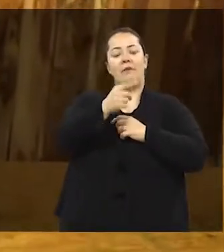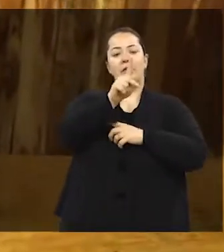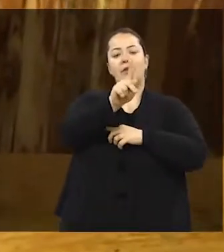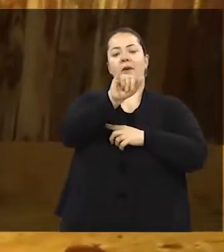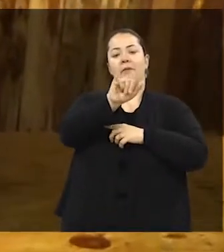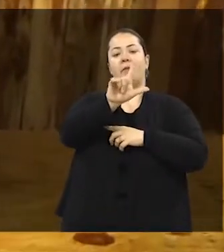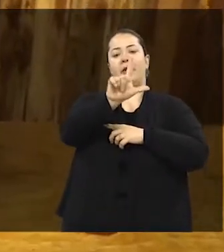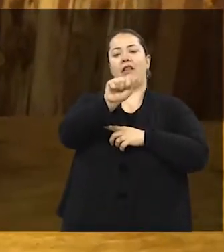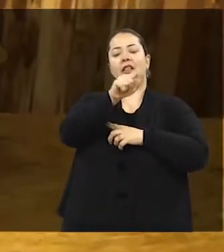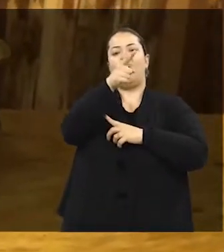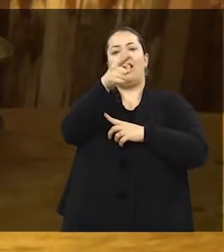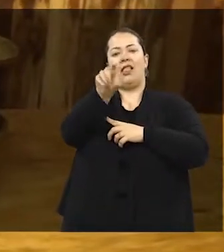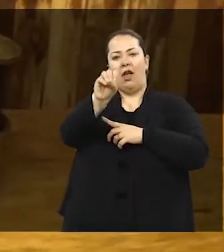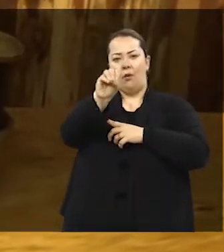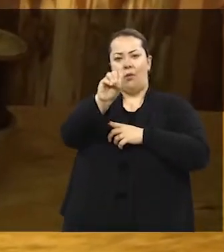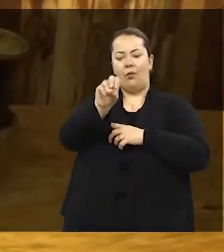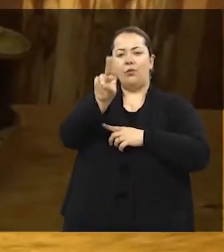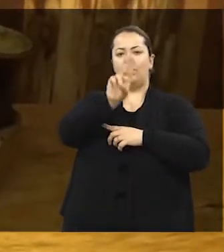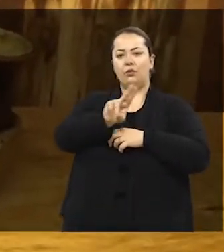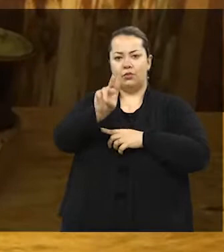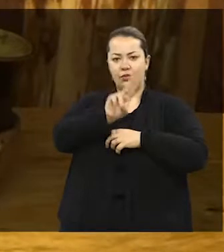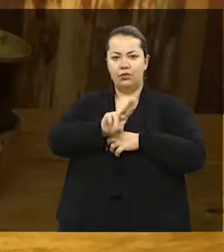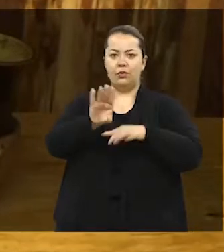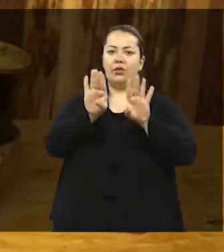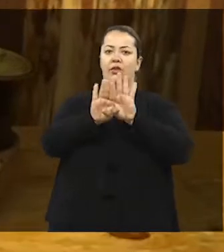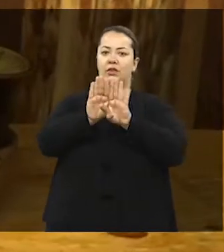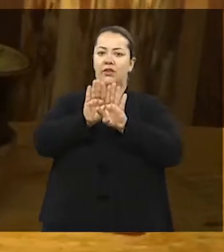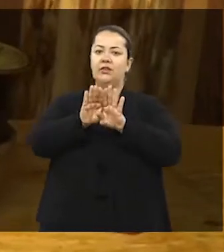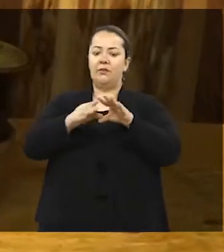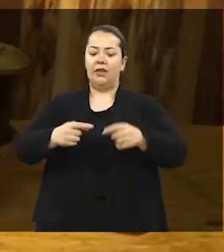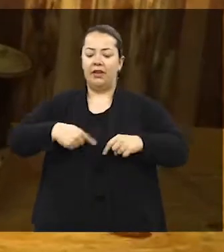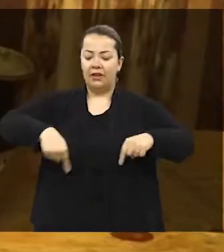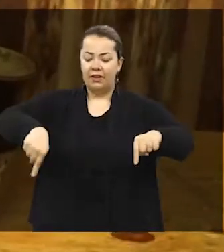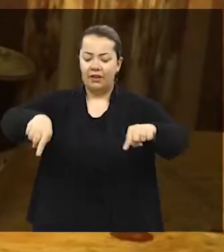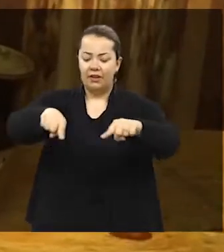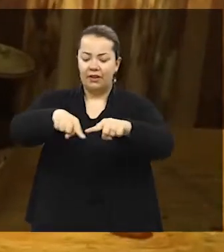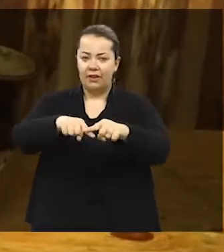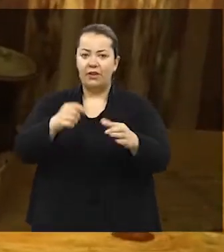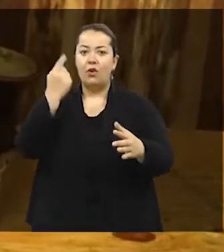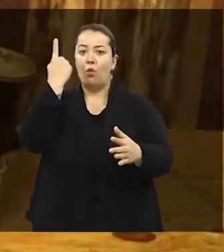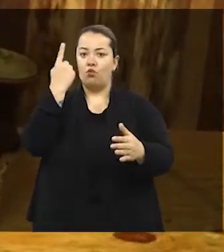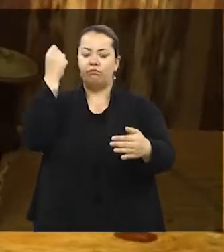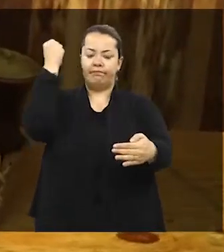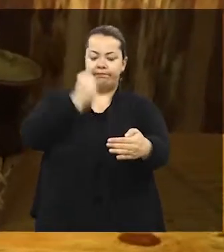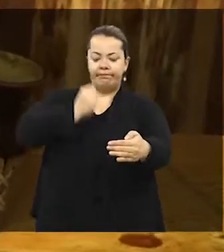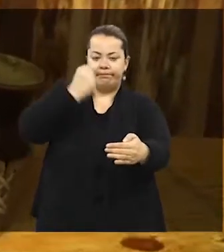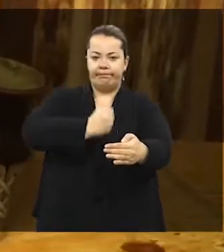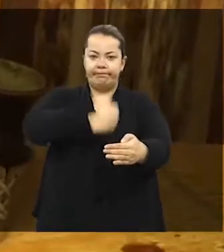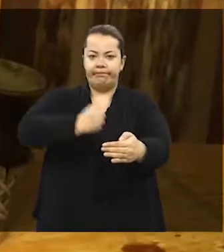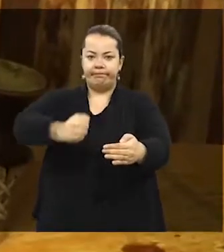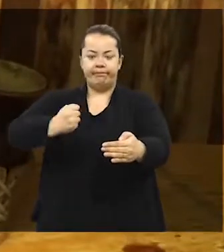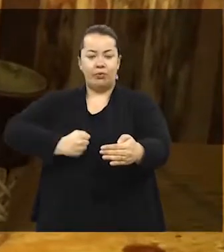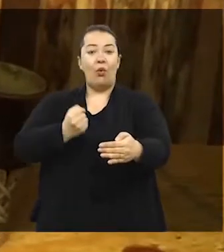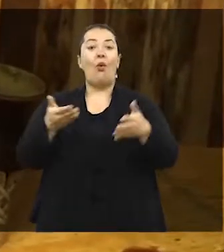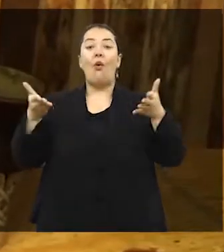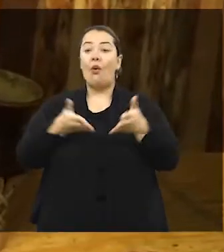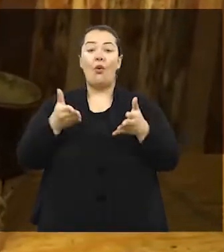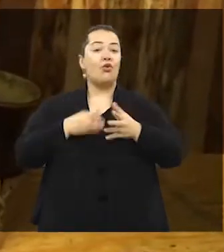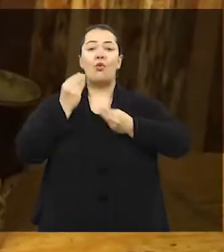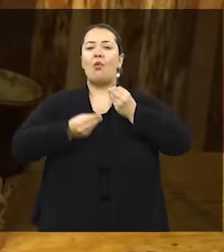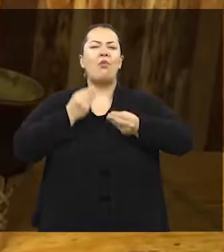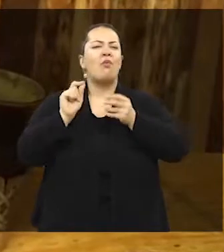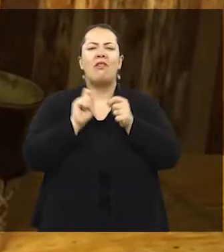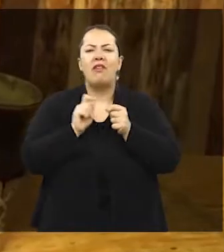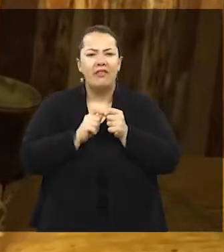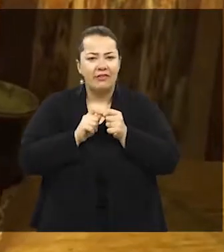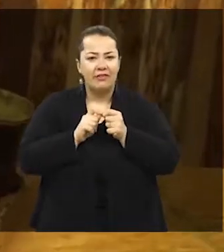batidas com o manguá. Depois chegou o pilão, onde as folhas ficavam dentro do pilão